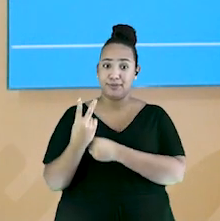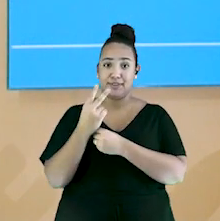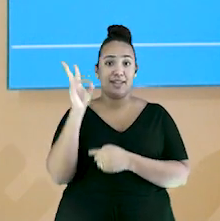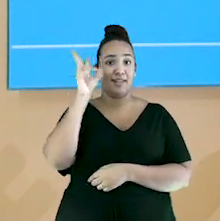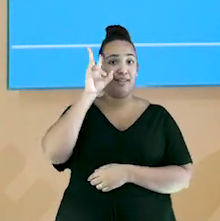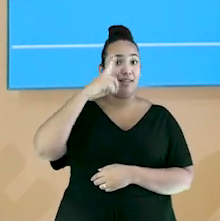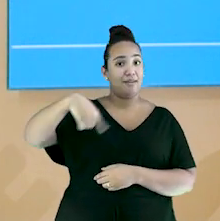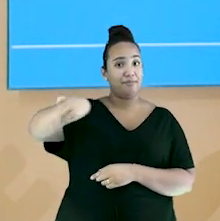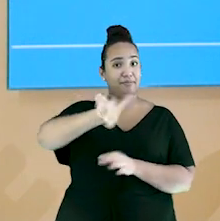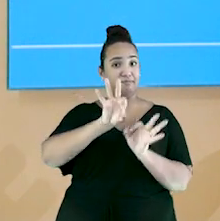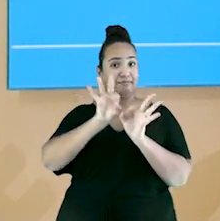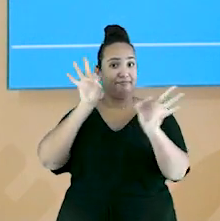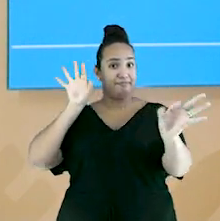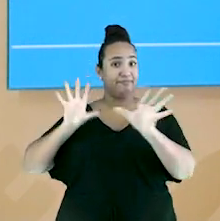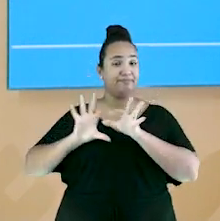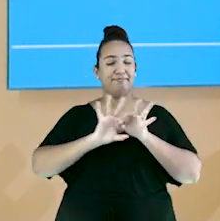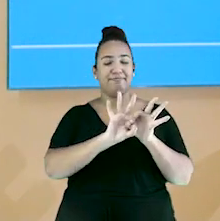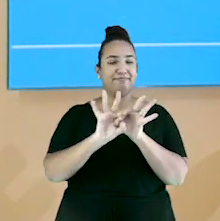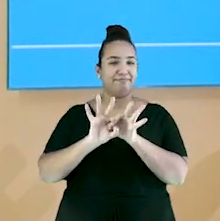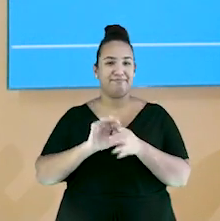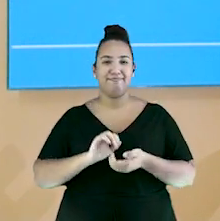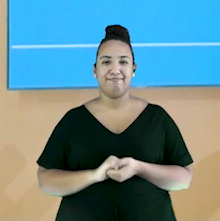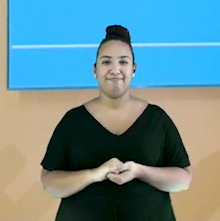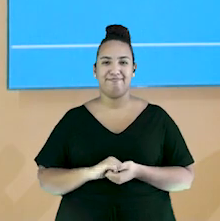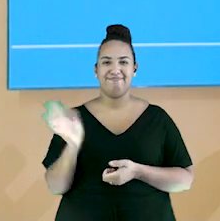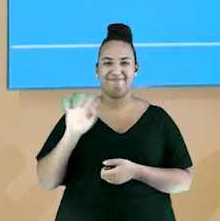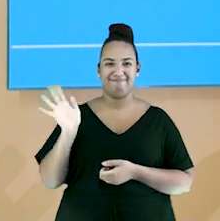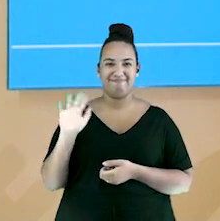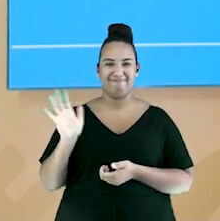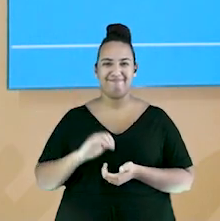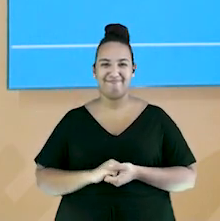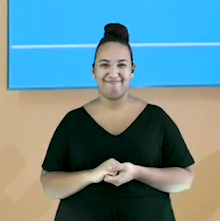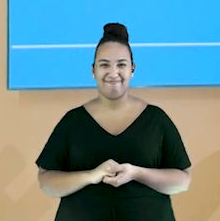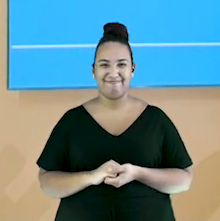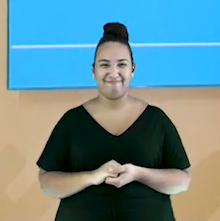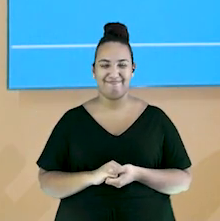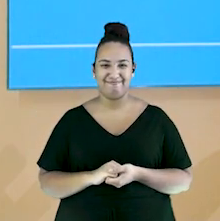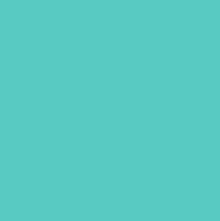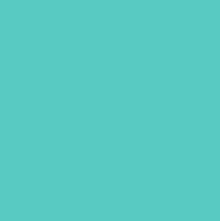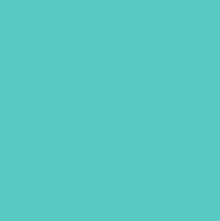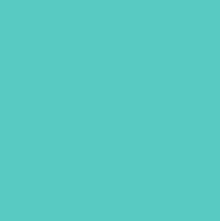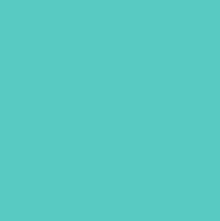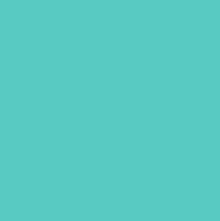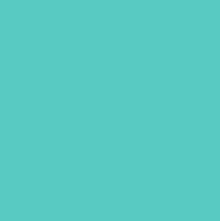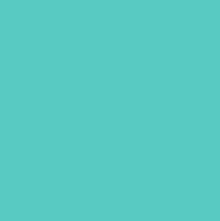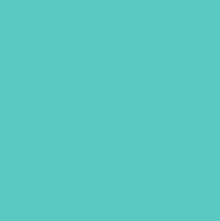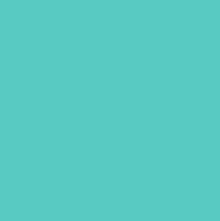cuidem. E não se esqueçam, mesmo distantes, estamos juntos. Tchau, tchau!